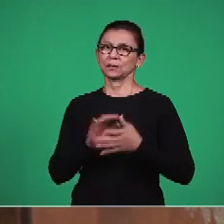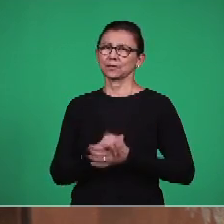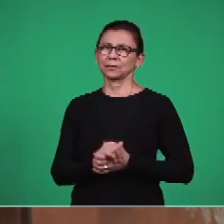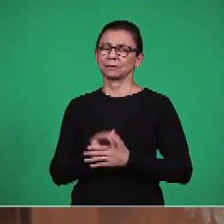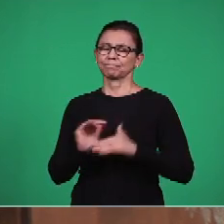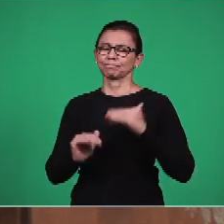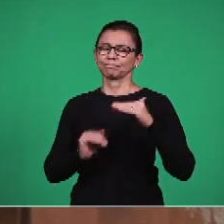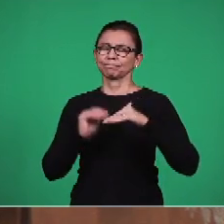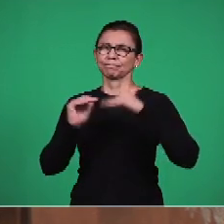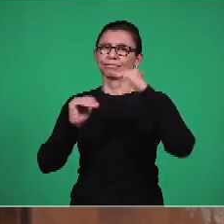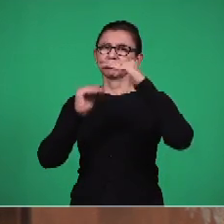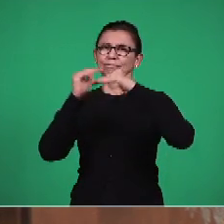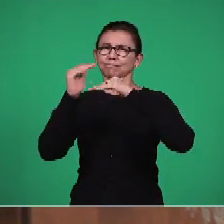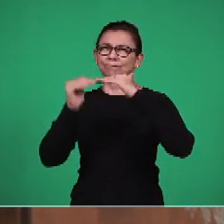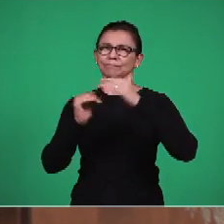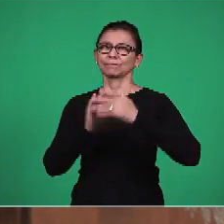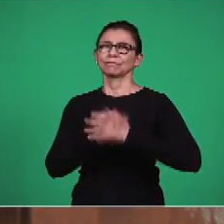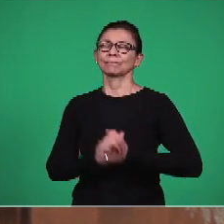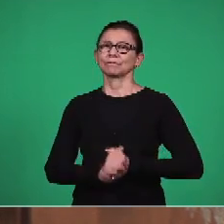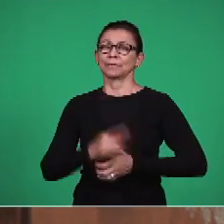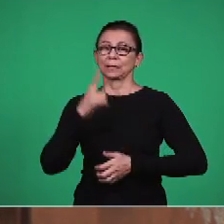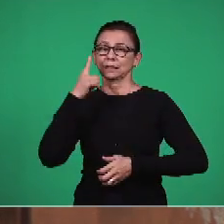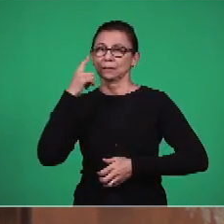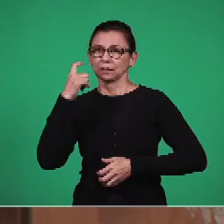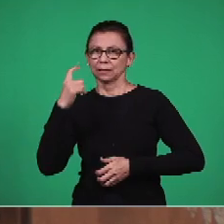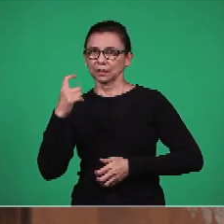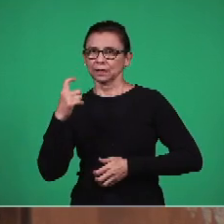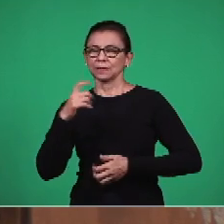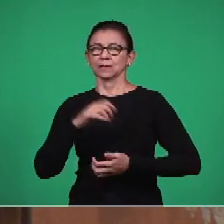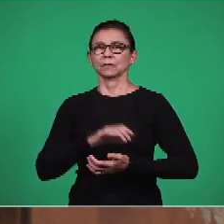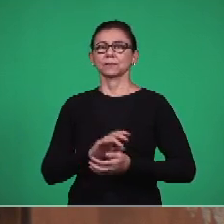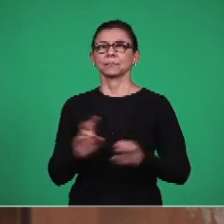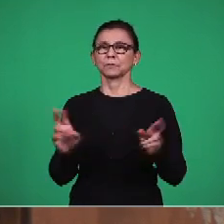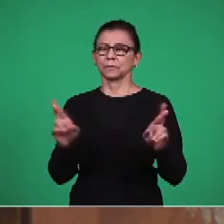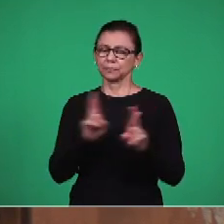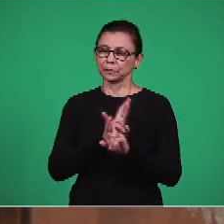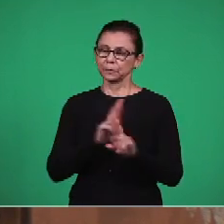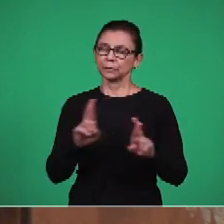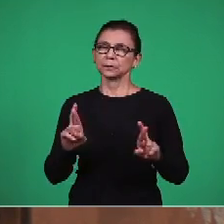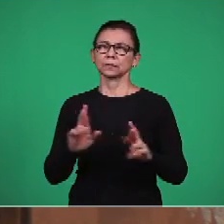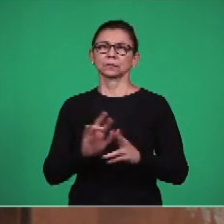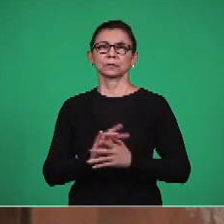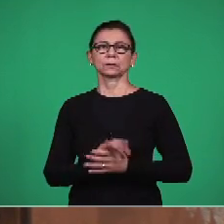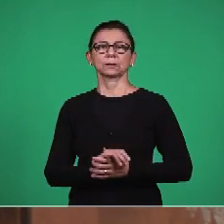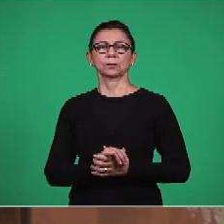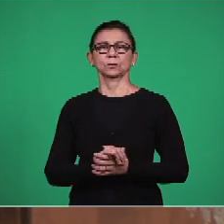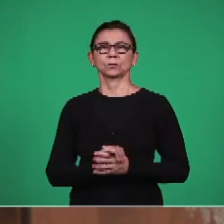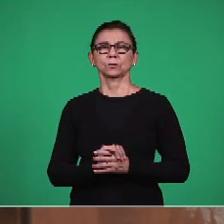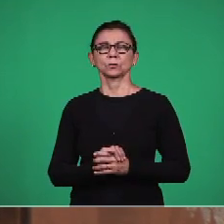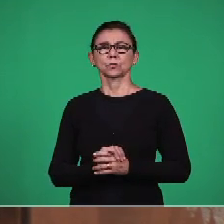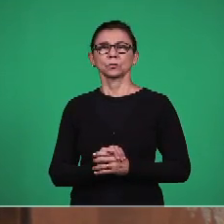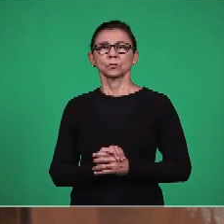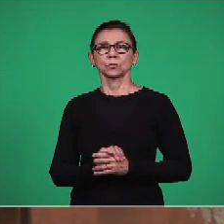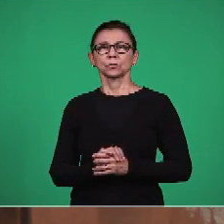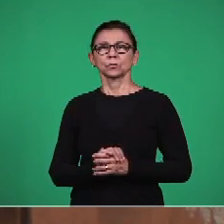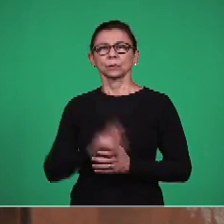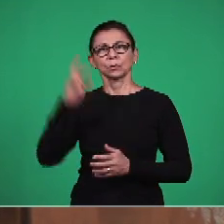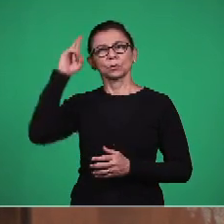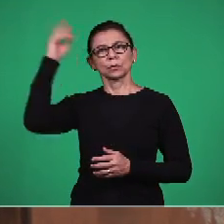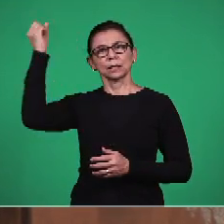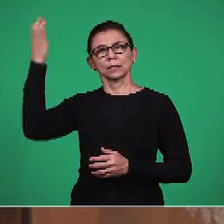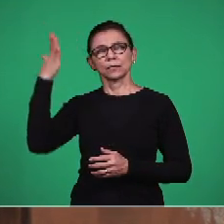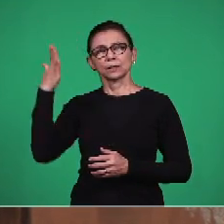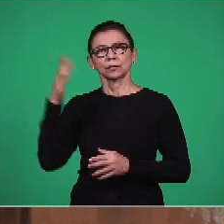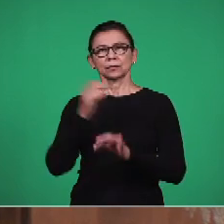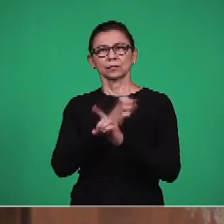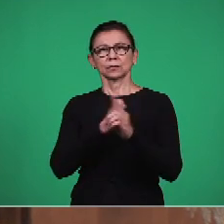muito grande de interesse com relação àquilo que o Senhor está fazendo na Escola Bíblica Dominical. Nós vamos ter no